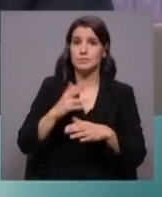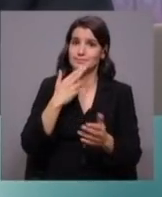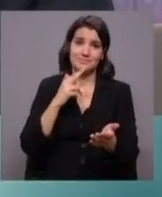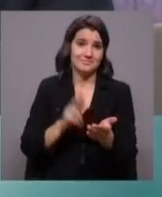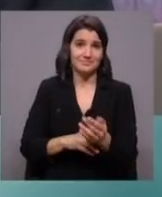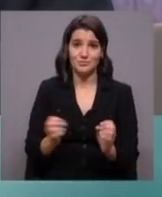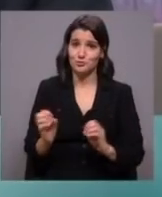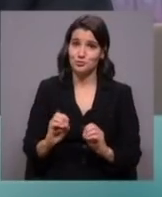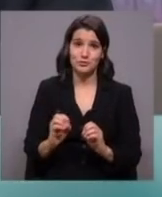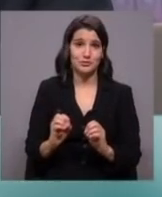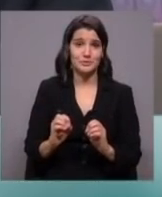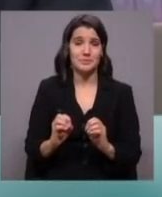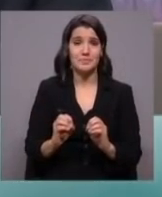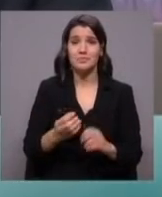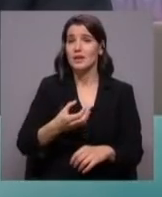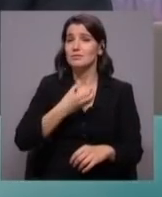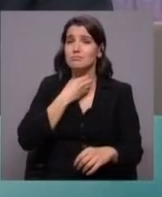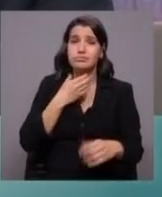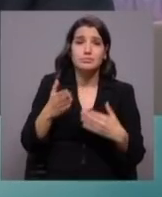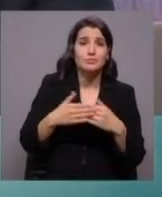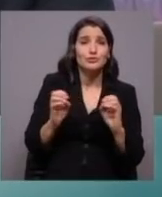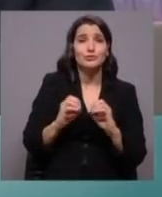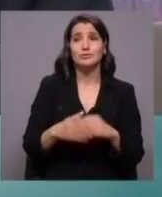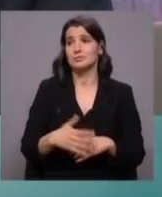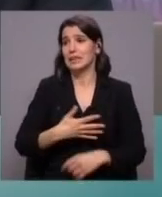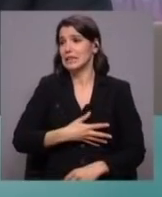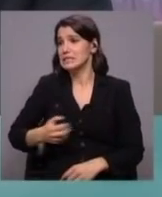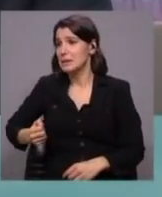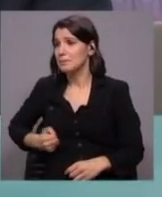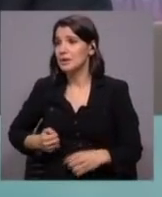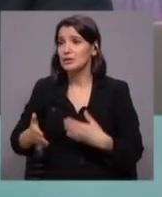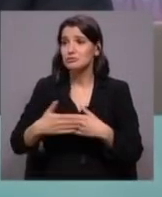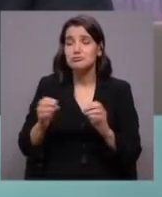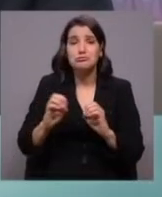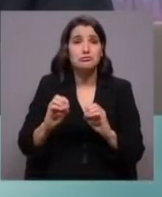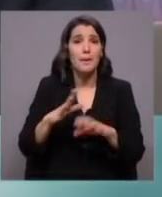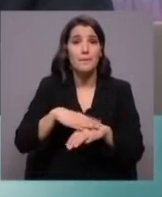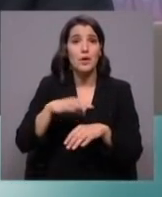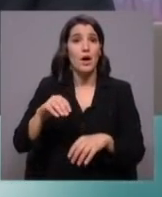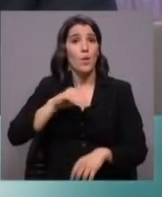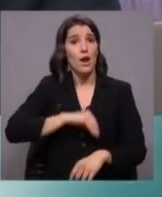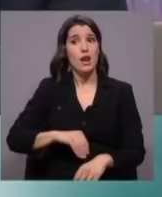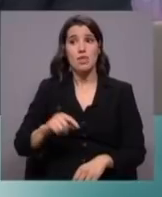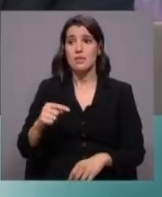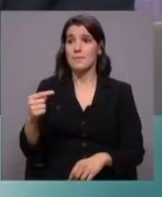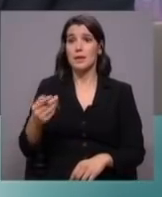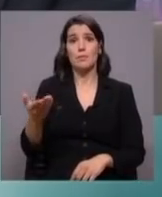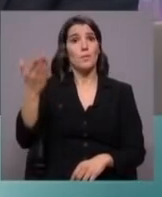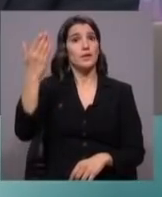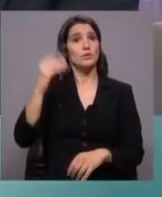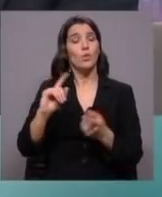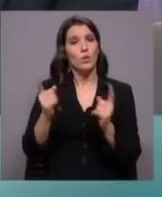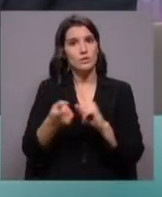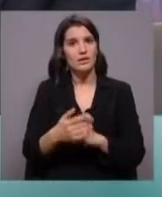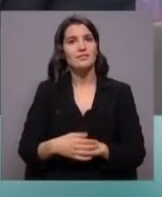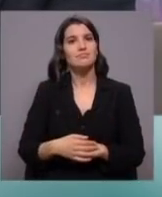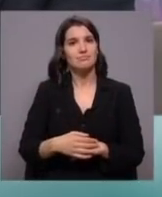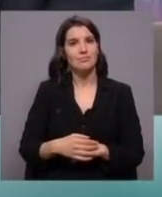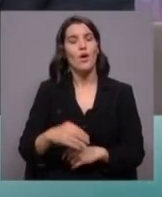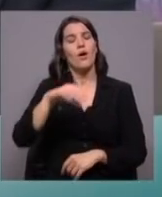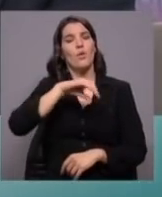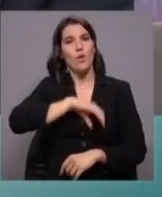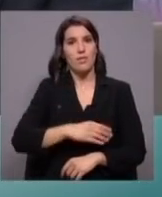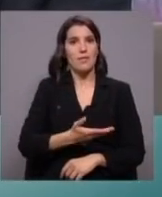aconteceu. Não houve nem falências, nem desemprego por causa do aumento do salário mínimo. Pelo contrário, mais salário foi